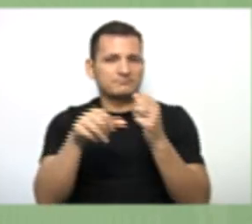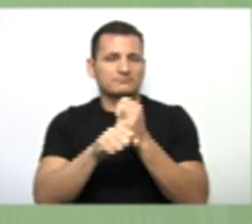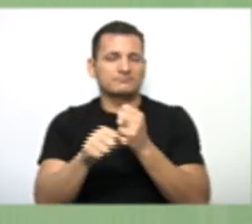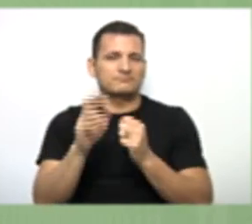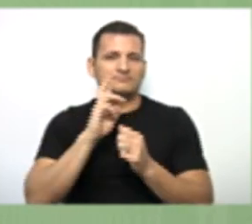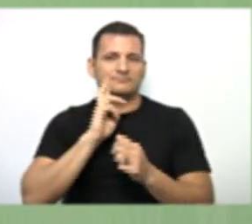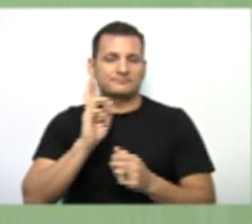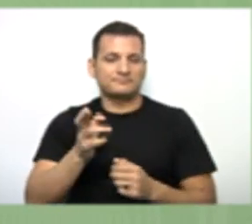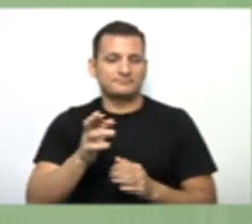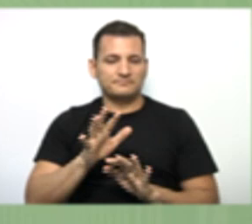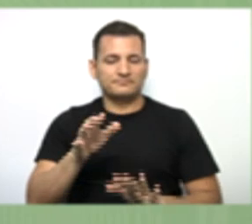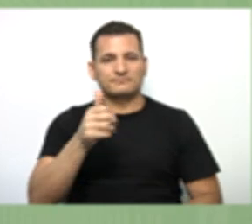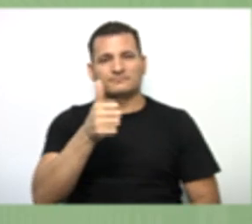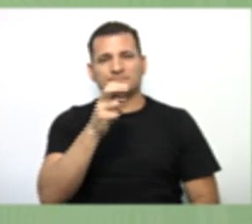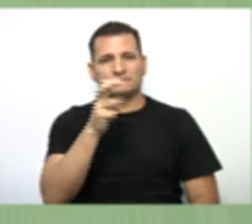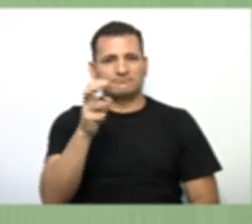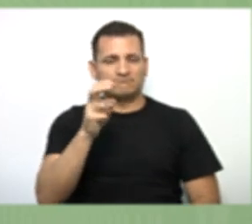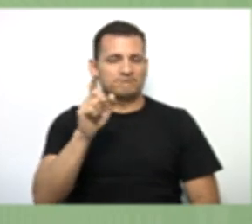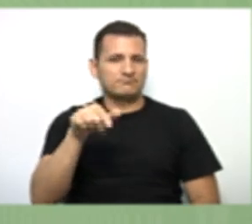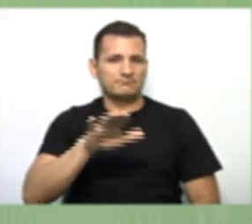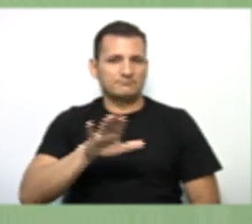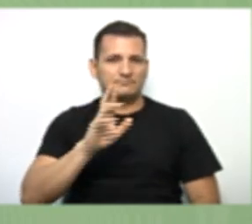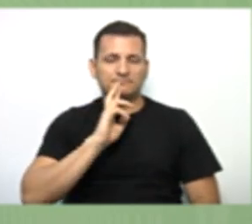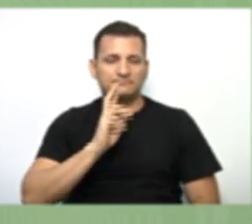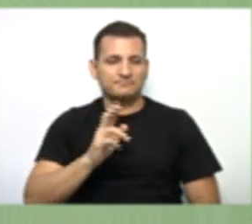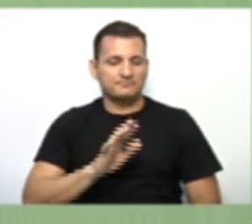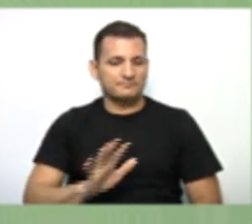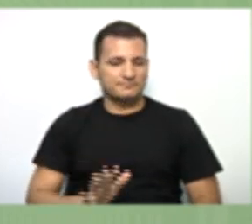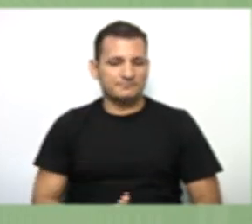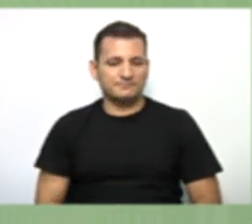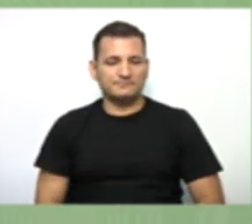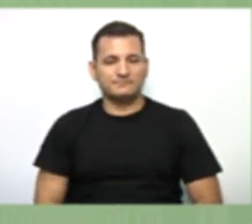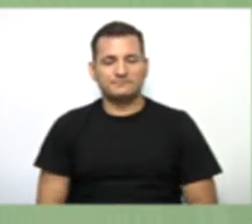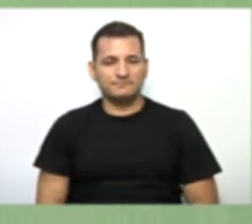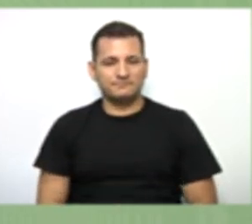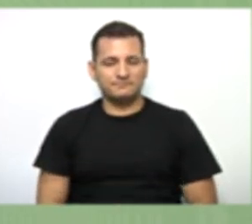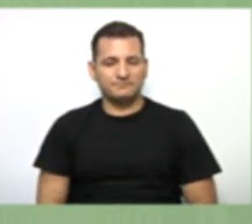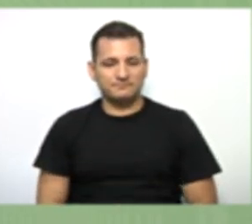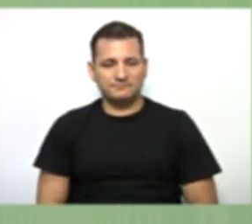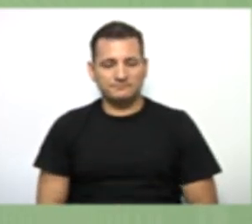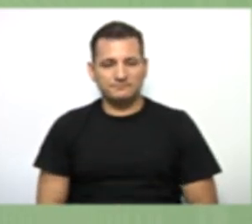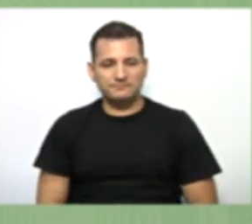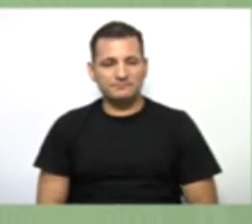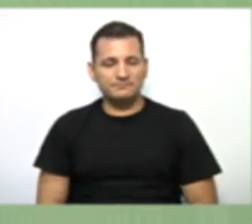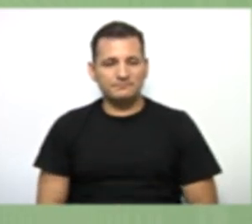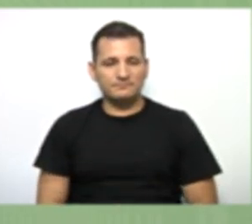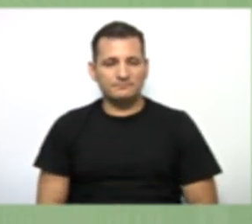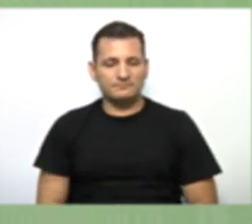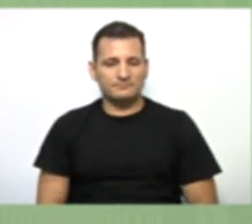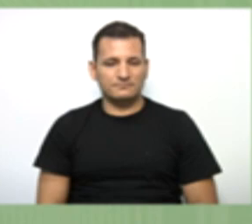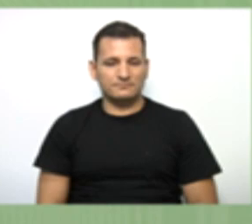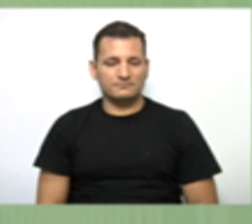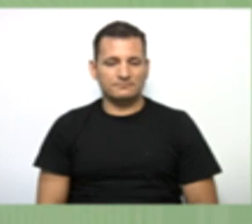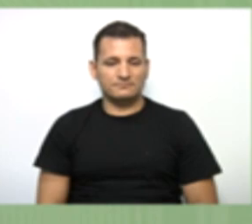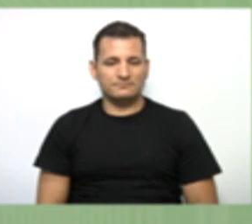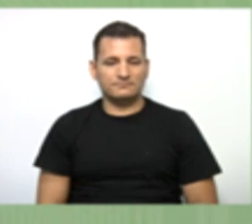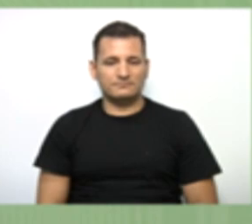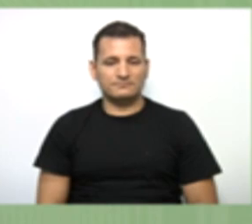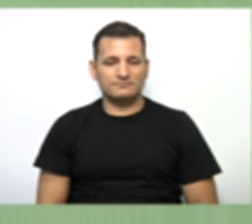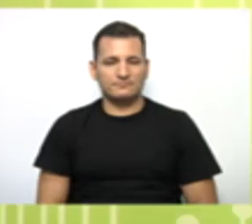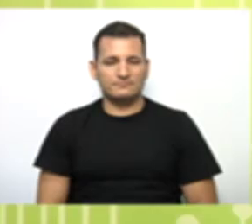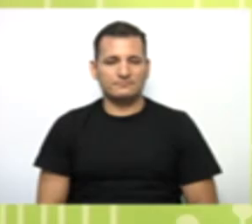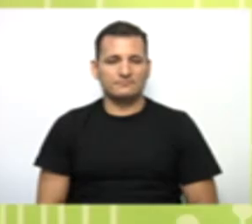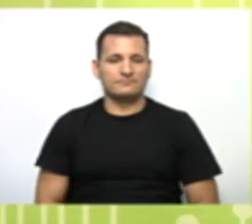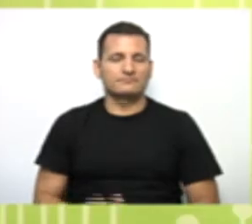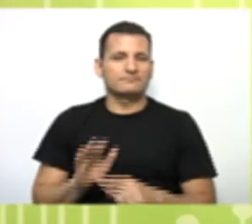esse é o resultado. Se for 155, então é isso, né? Não sei se é. É 155. Então tá bom. Bota a calculadora do lado aí, professor. Professor,